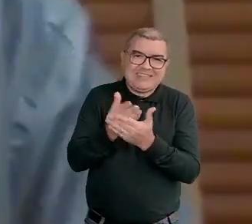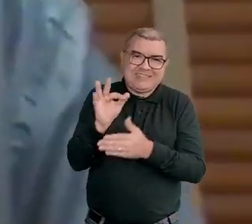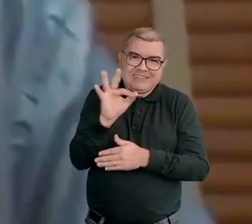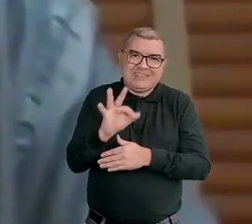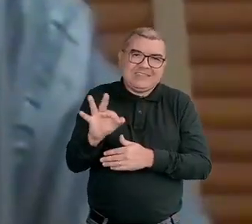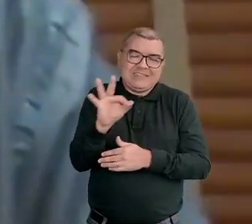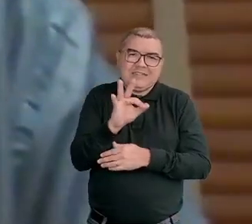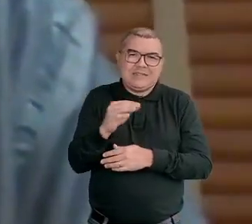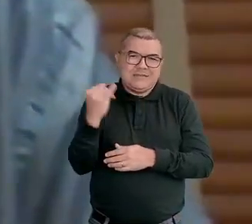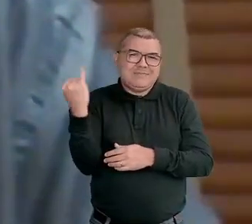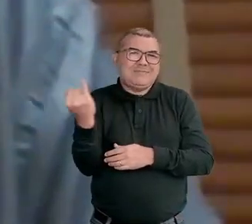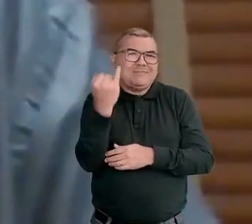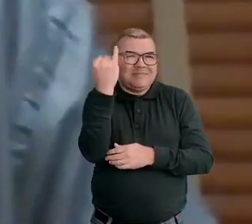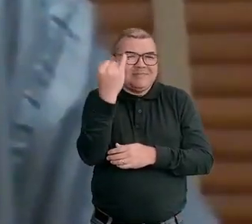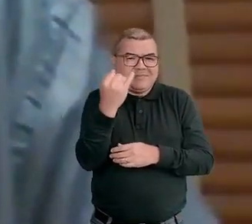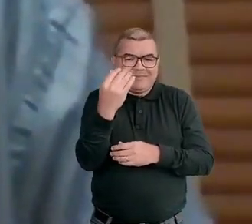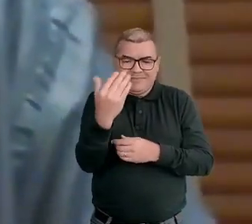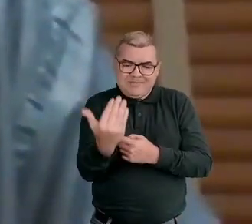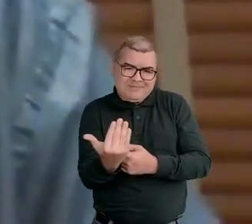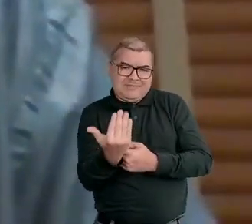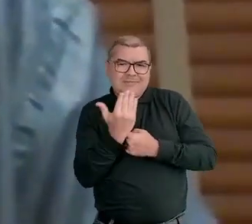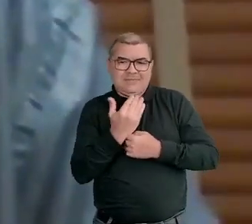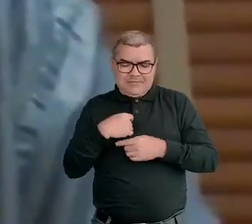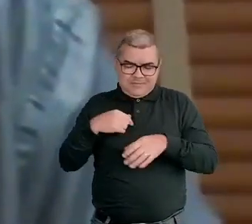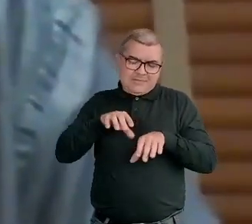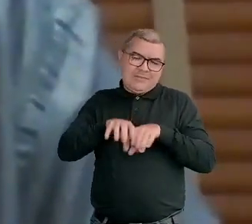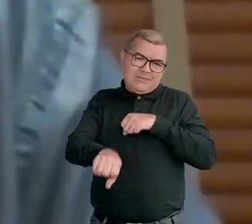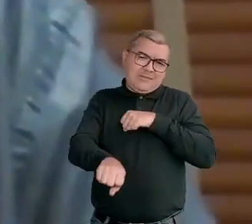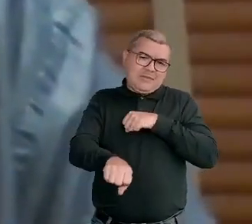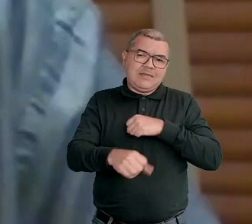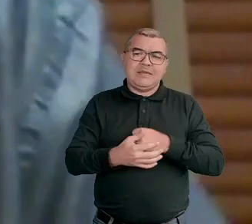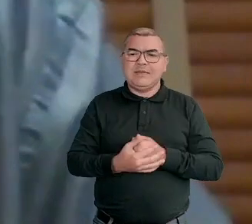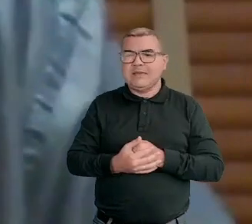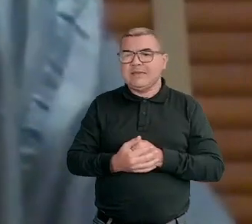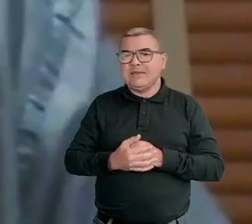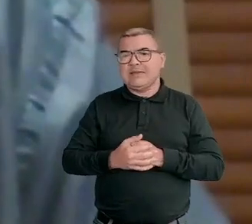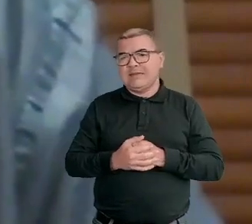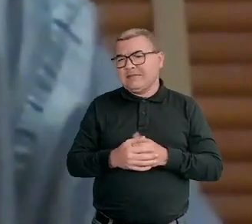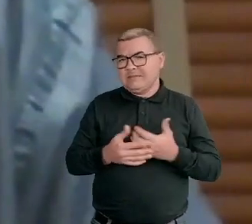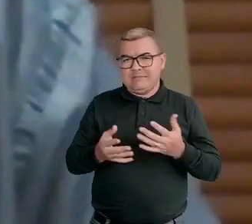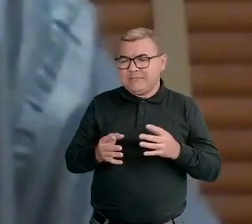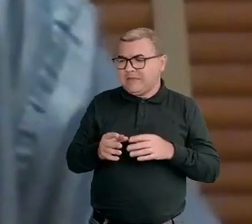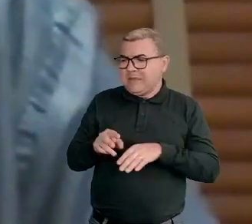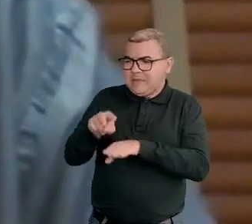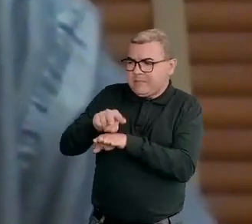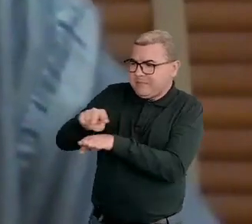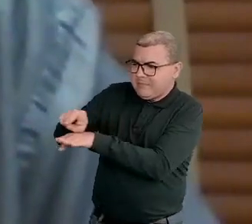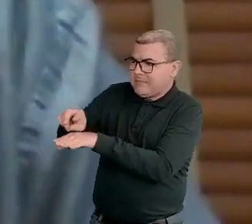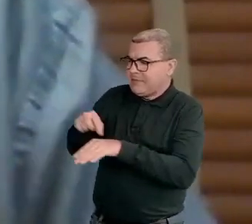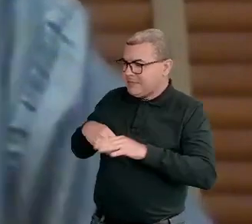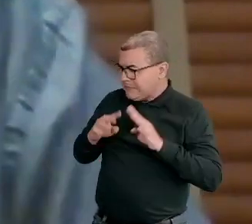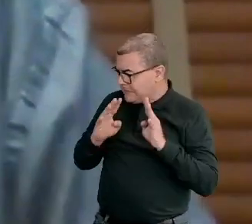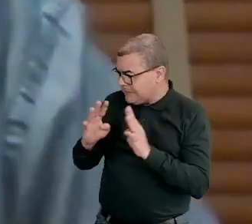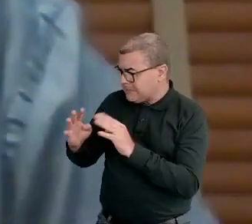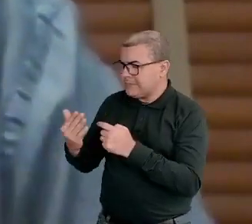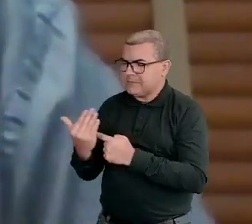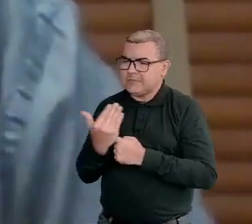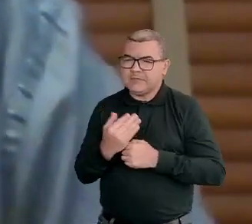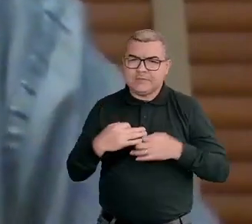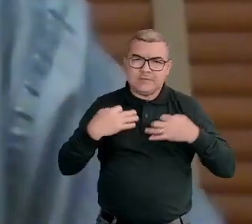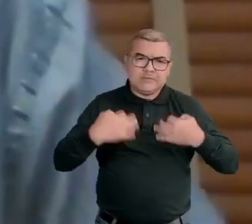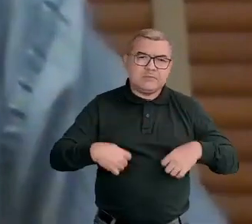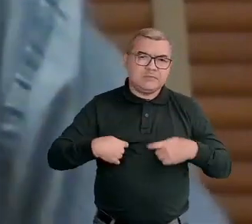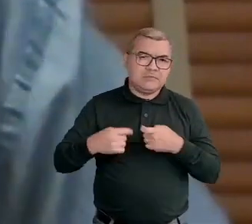maneira inquestionável no resultado final do tratamento de cada paciente. Sem sombra